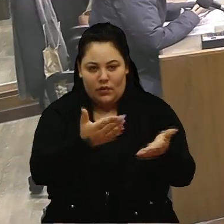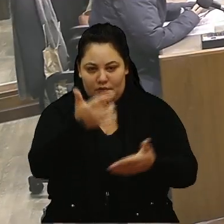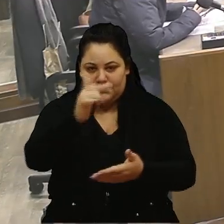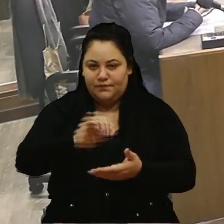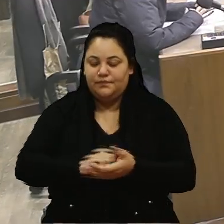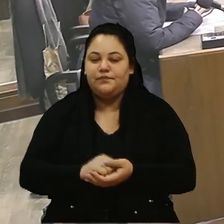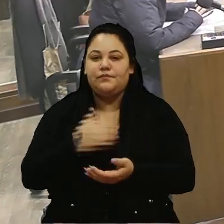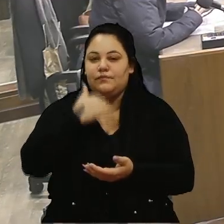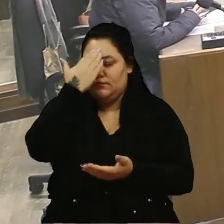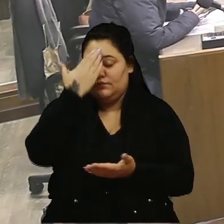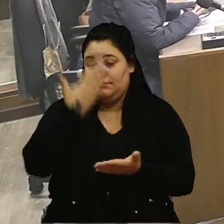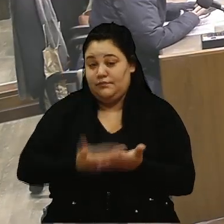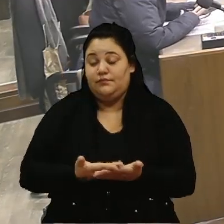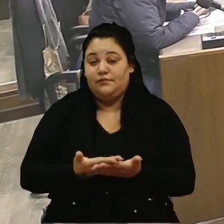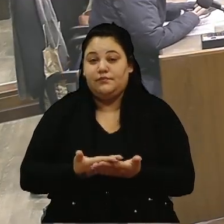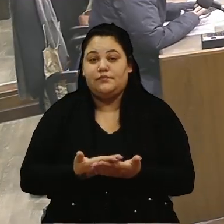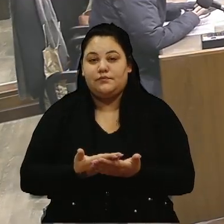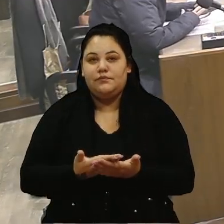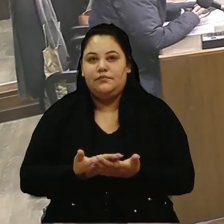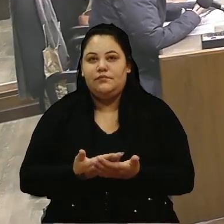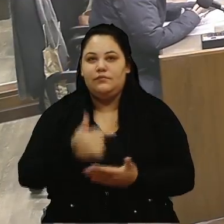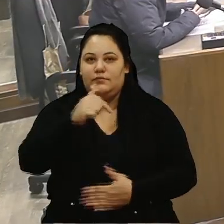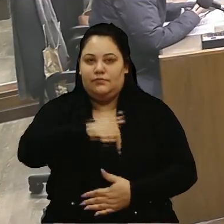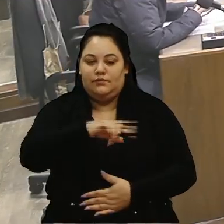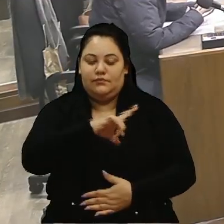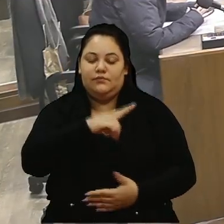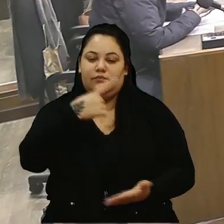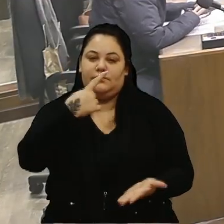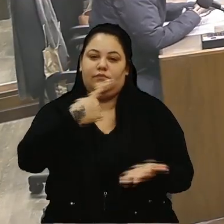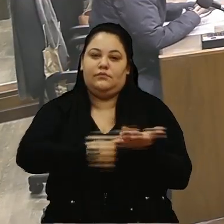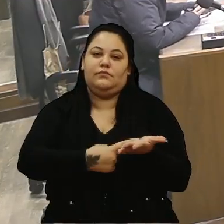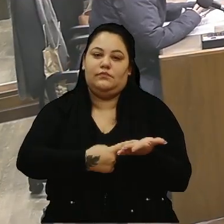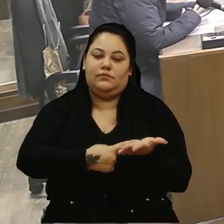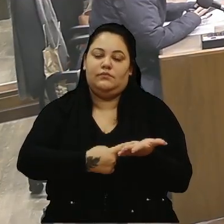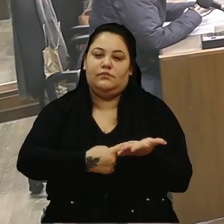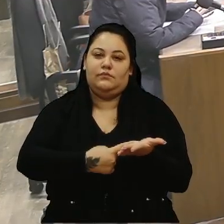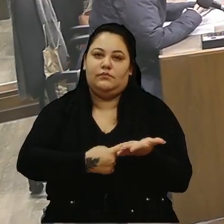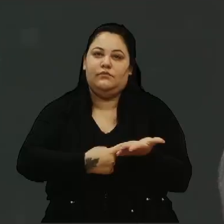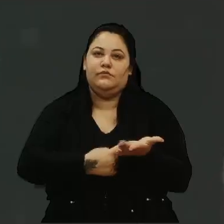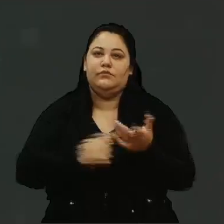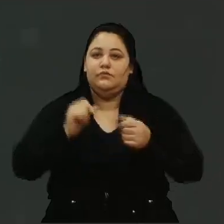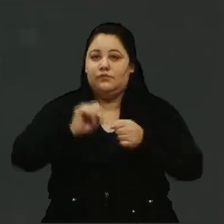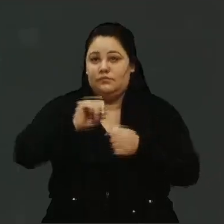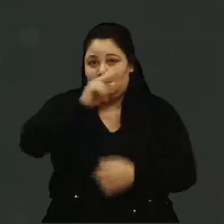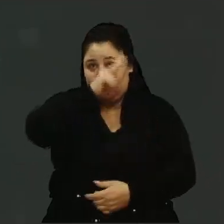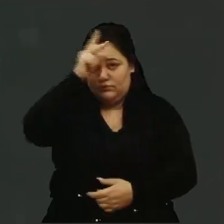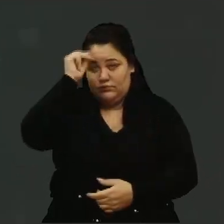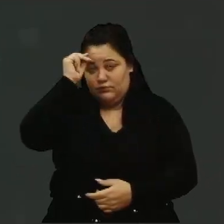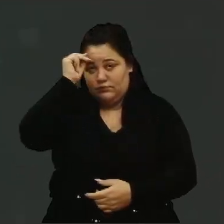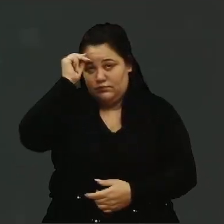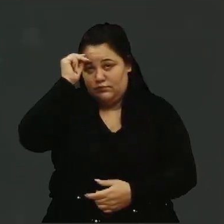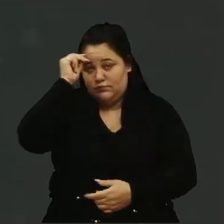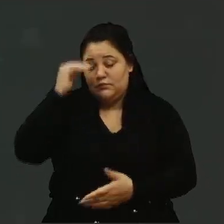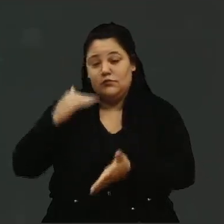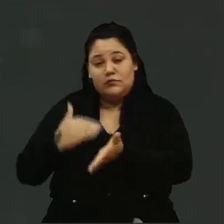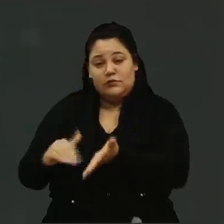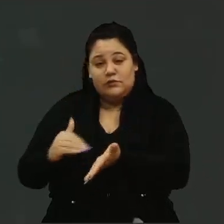que aqui tem um compromisso que foi firmado pelo prefeito Agiló e pelo secretário do Meio Ambiente que